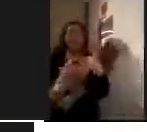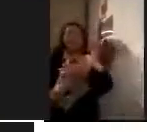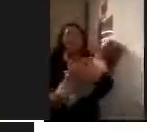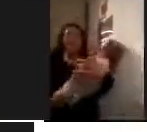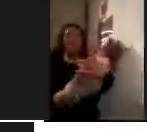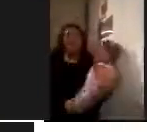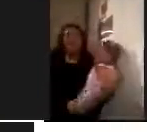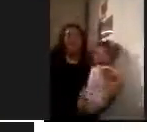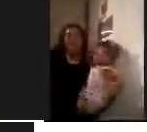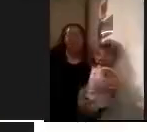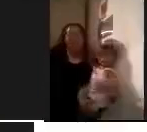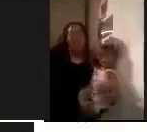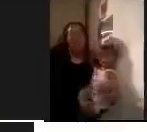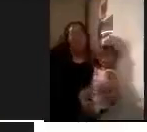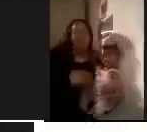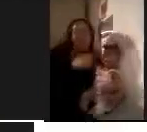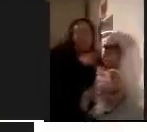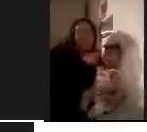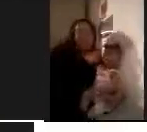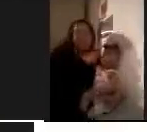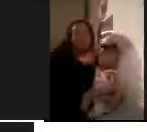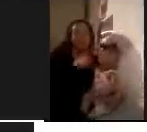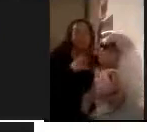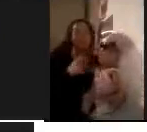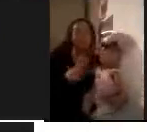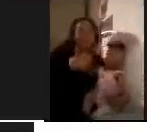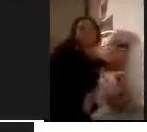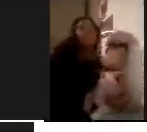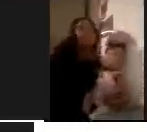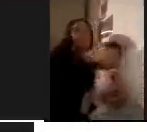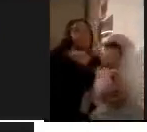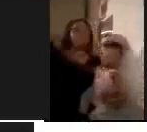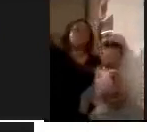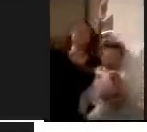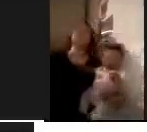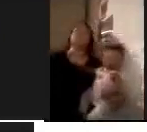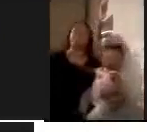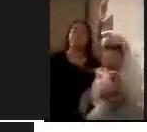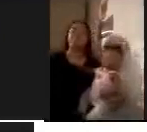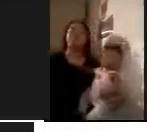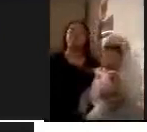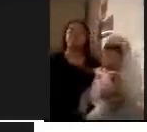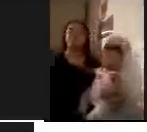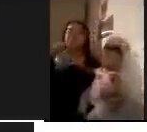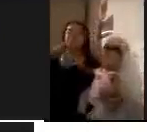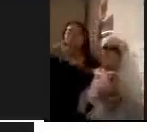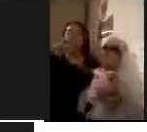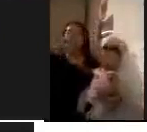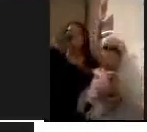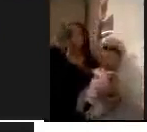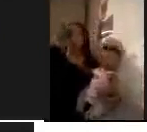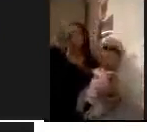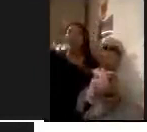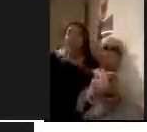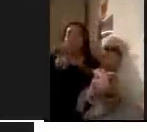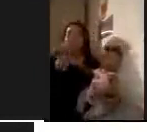só banana? Ou então comendo só uma coisa específica? Ou pior, numa baixa condição socioeconômica, não